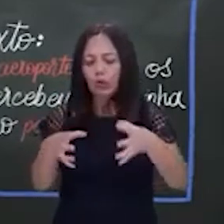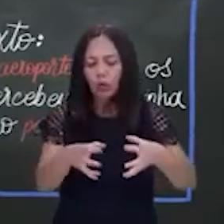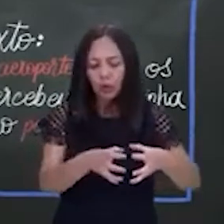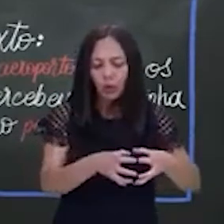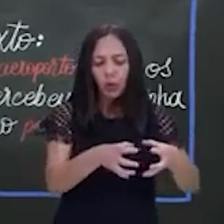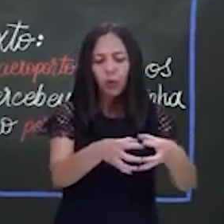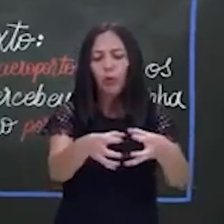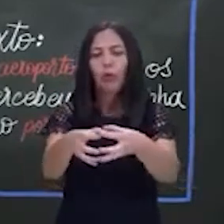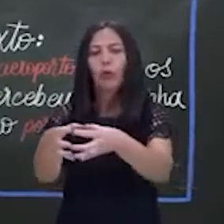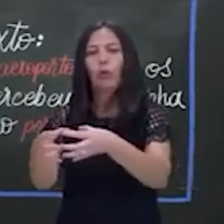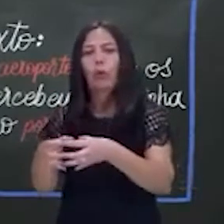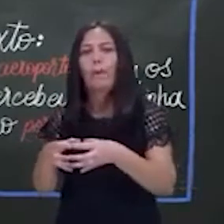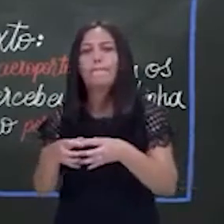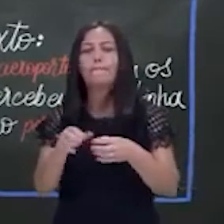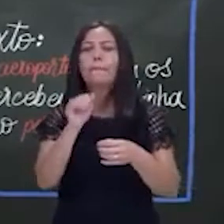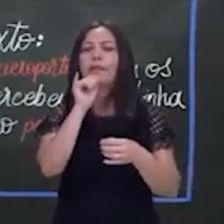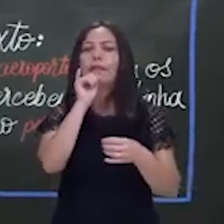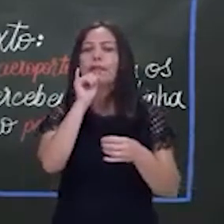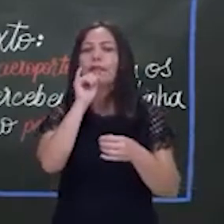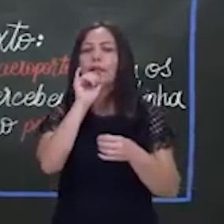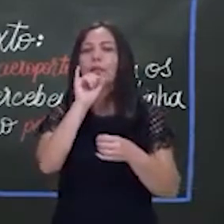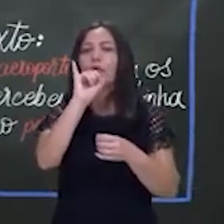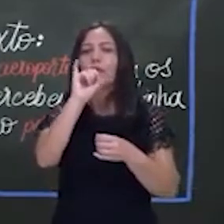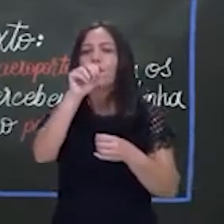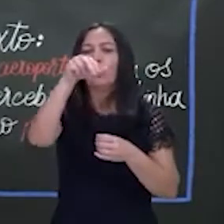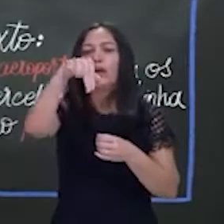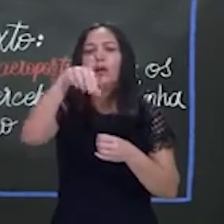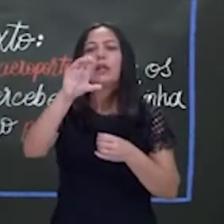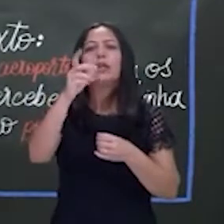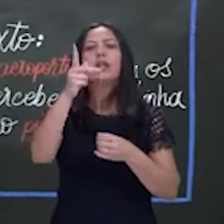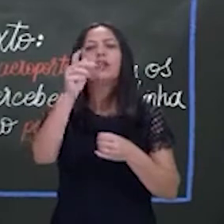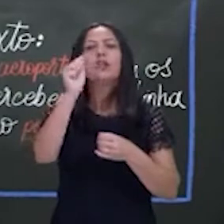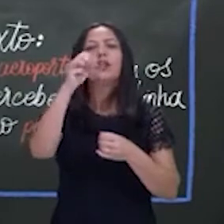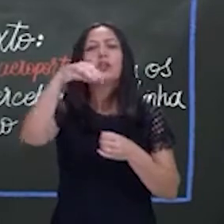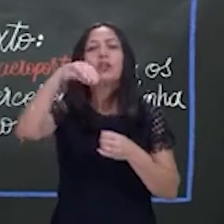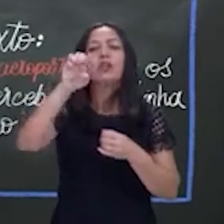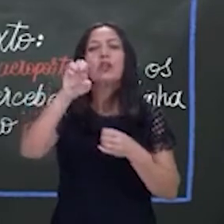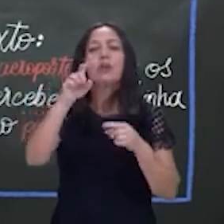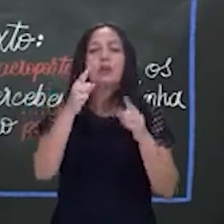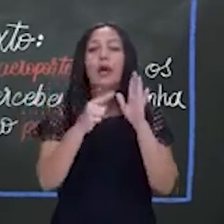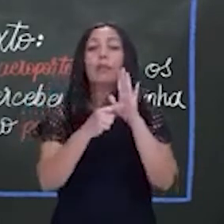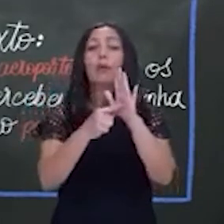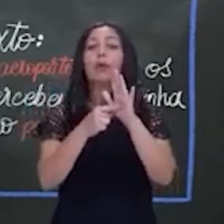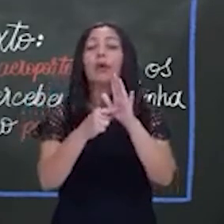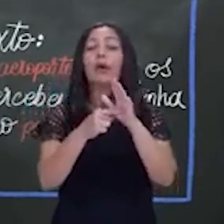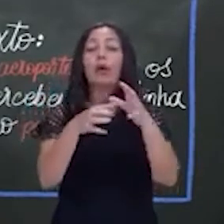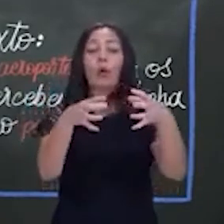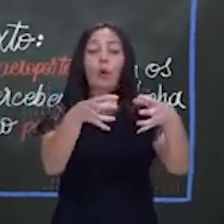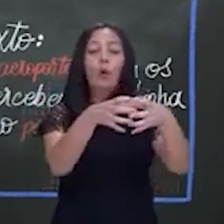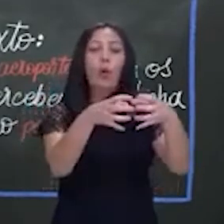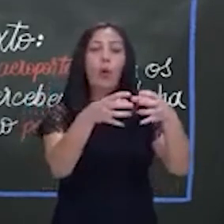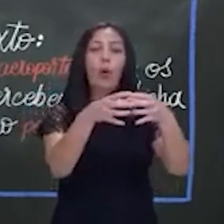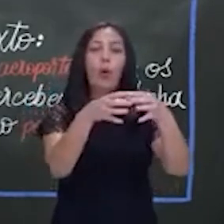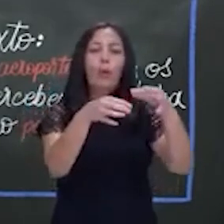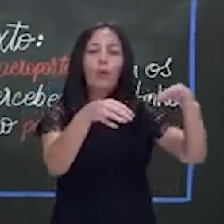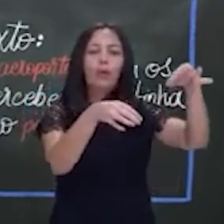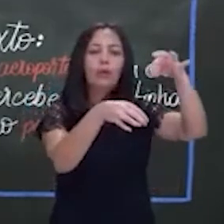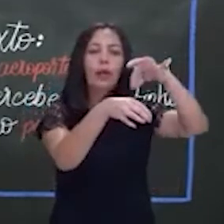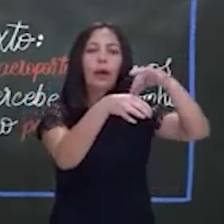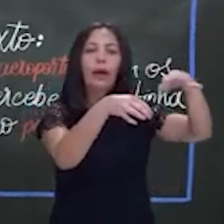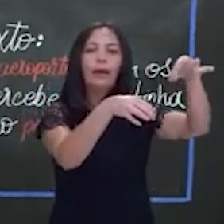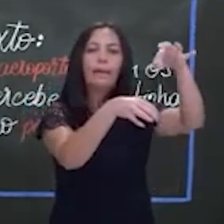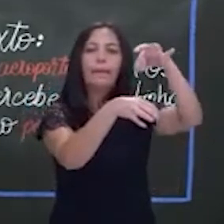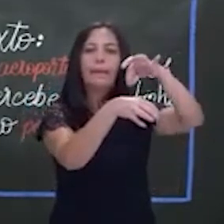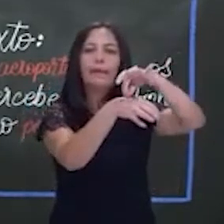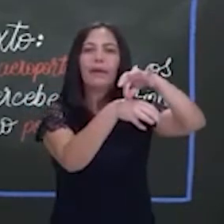um grupo de abelhas. Então, essa palavra enxame, ela é um substantivo coletivo porque ela representa essa ideia de coletividade. Quer